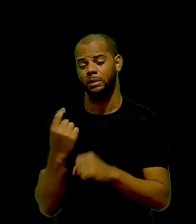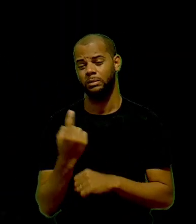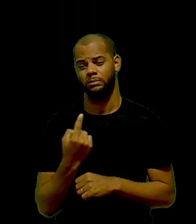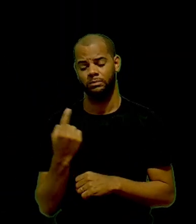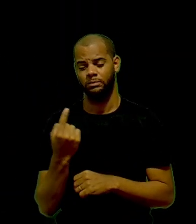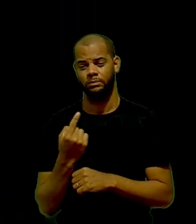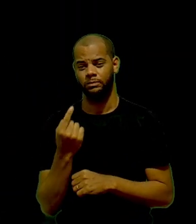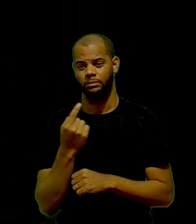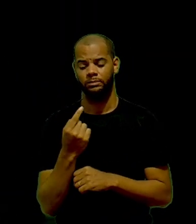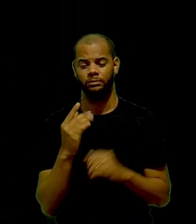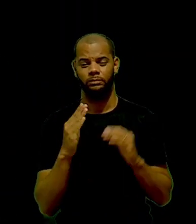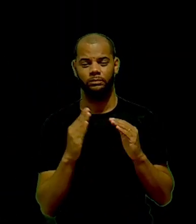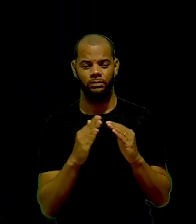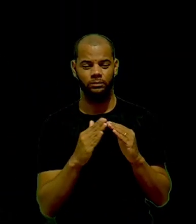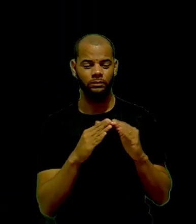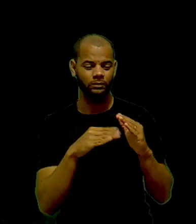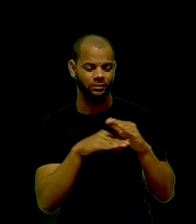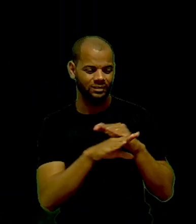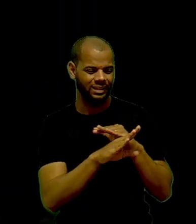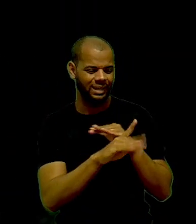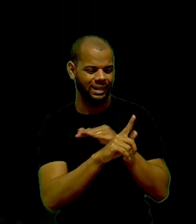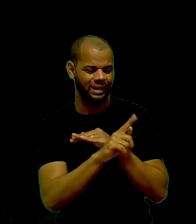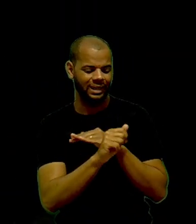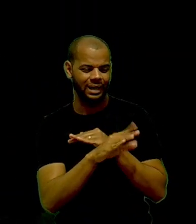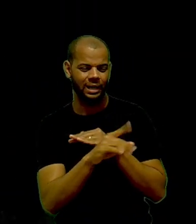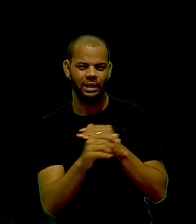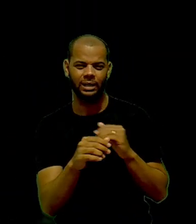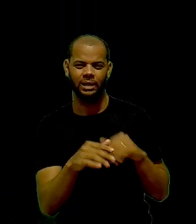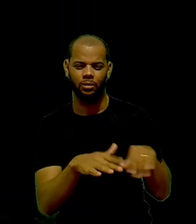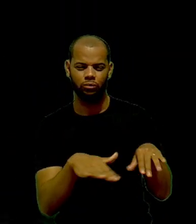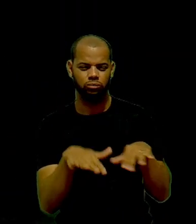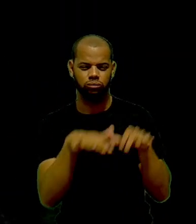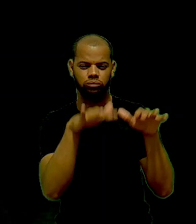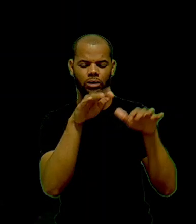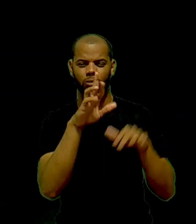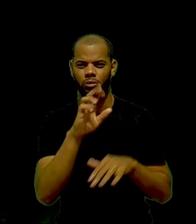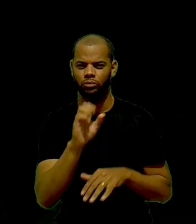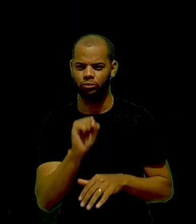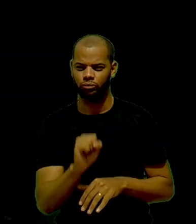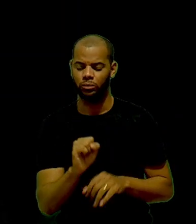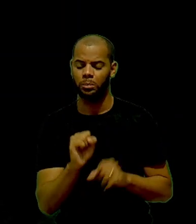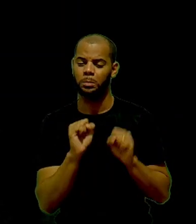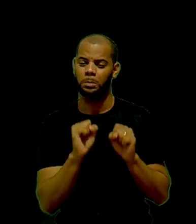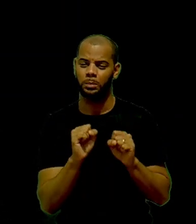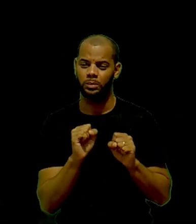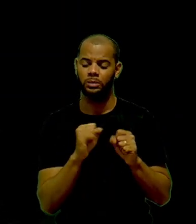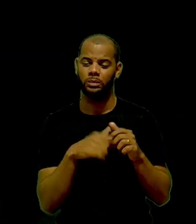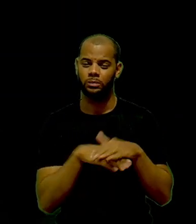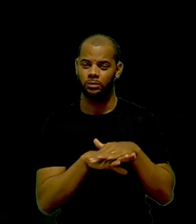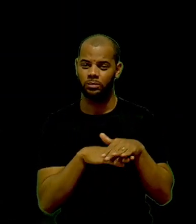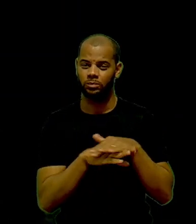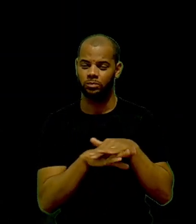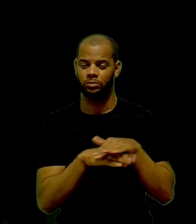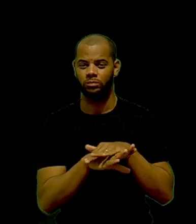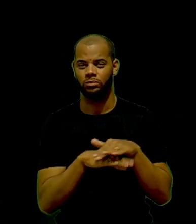lá, atende uma carga. Por exemplo, na enchente do Rio Grande do Sul, eu poderia ter um sistema de armazenamento de energia para atender